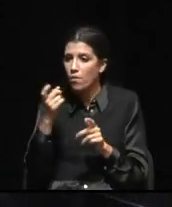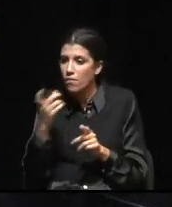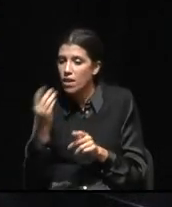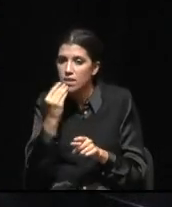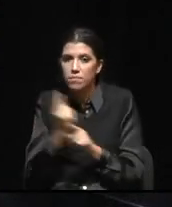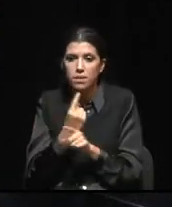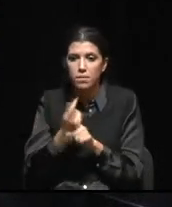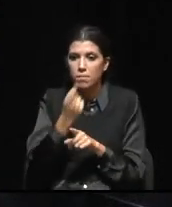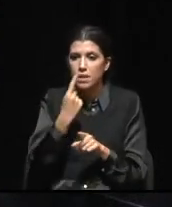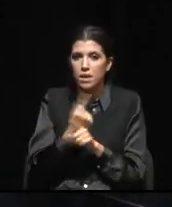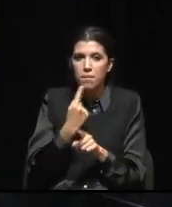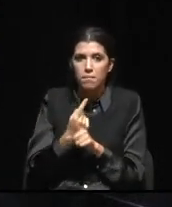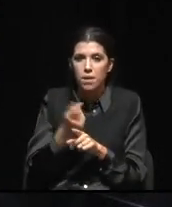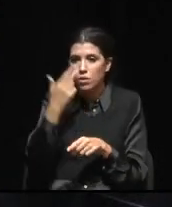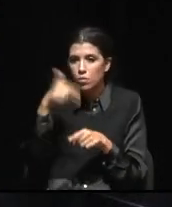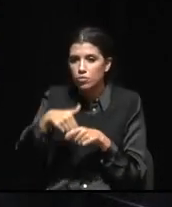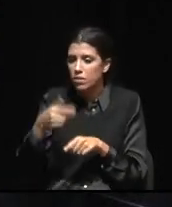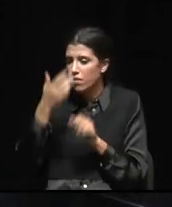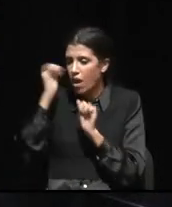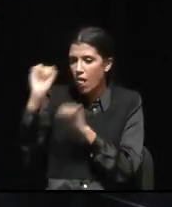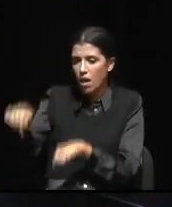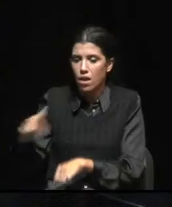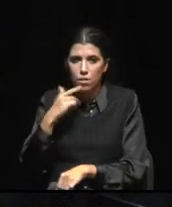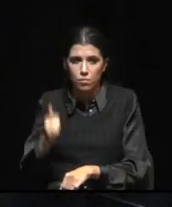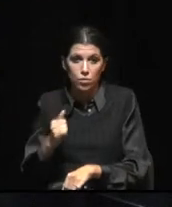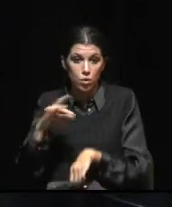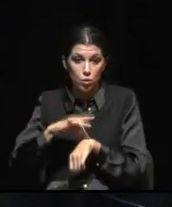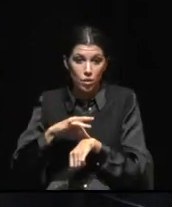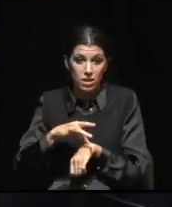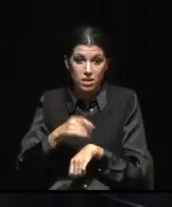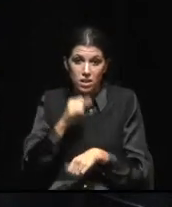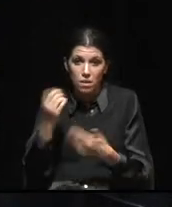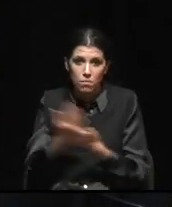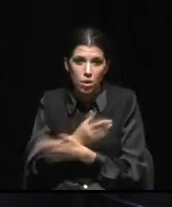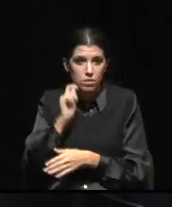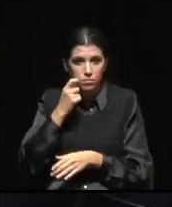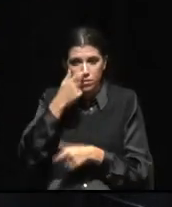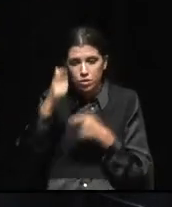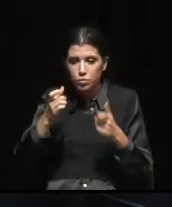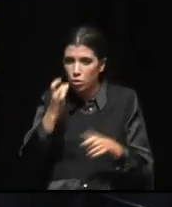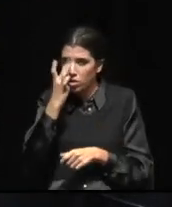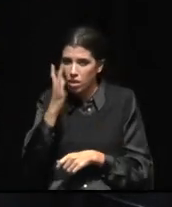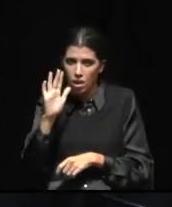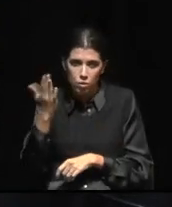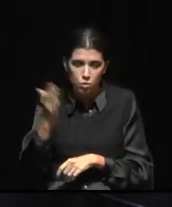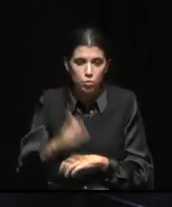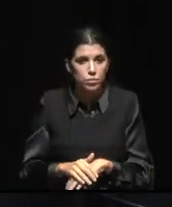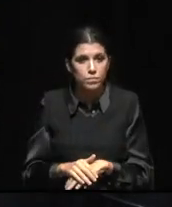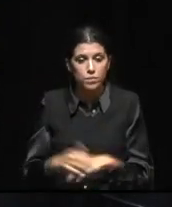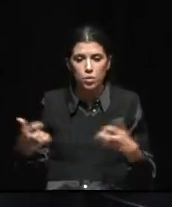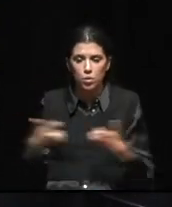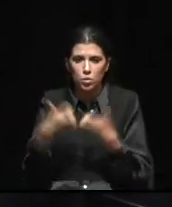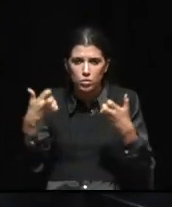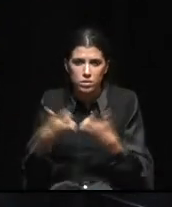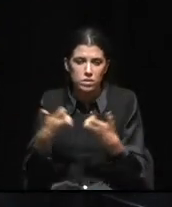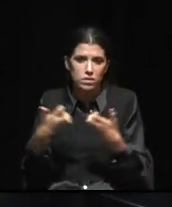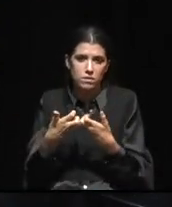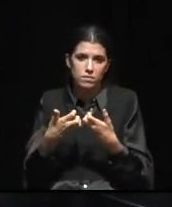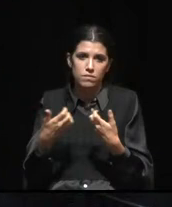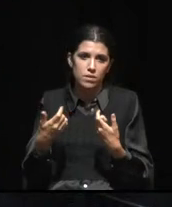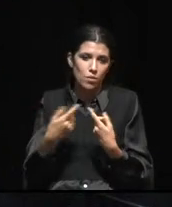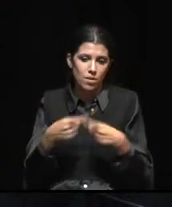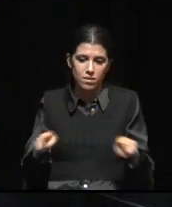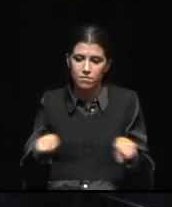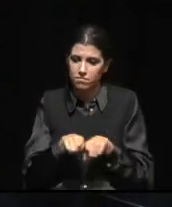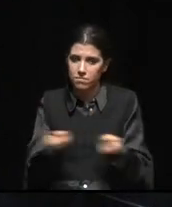alimentos de medicamentos e de combustíveis a doença e a morte atingem os mais vulneráveis o conflito é um efeito desproporcionado na vida